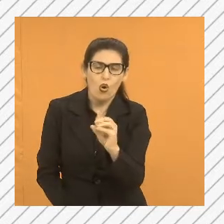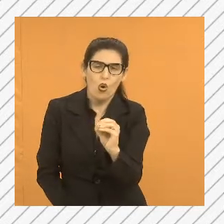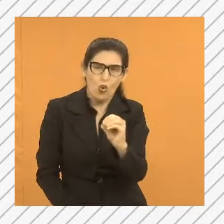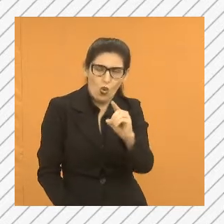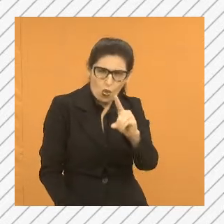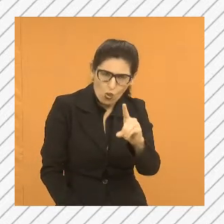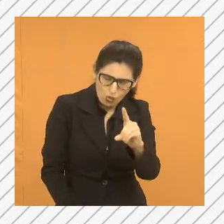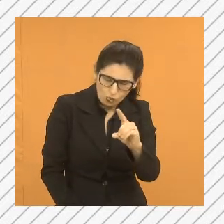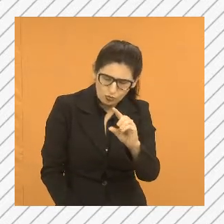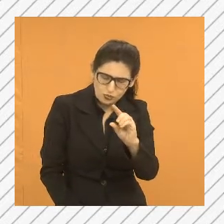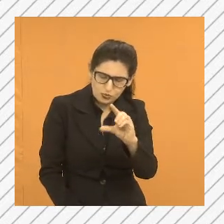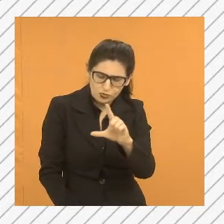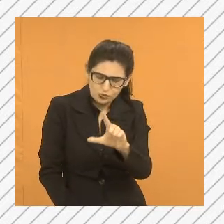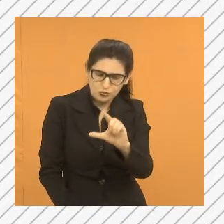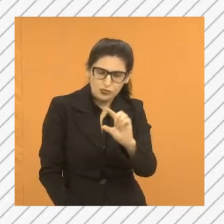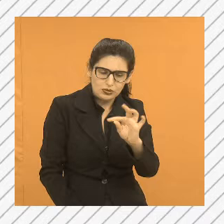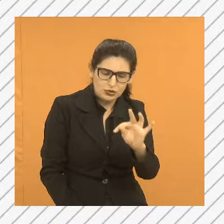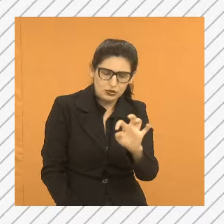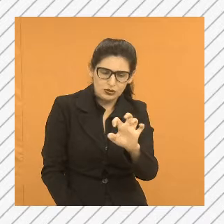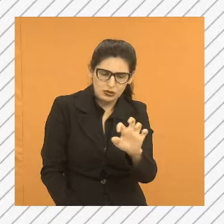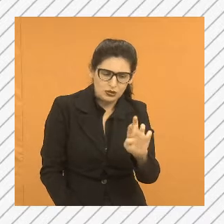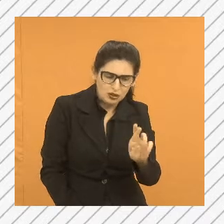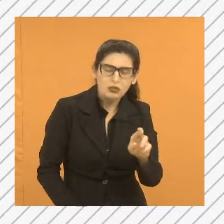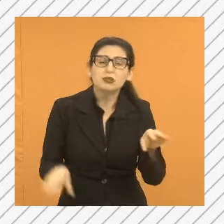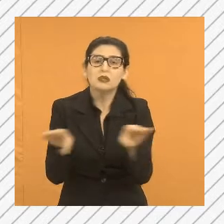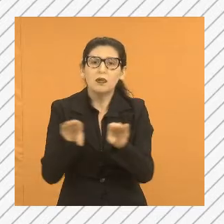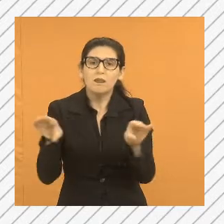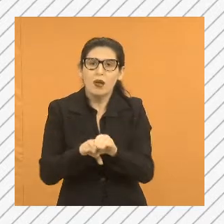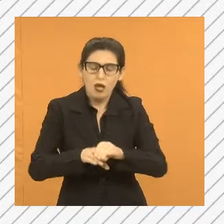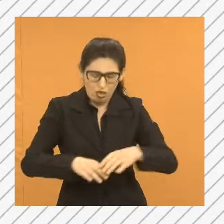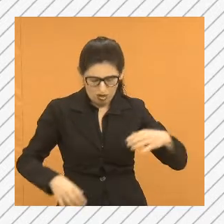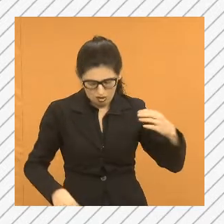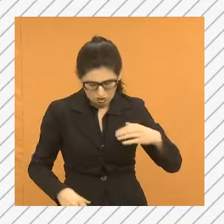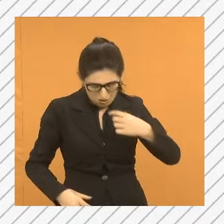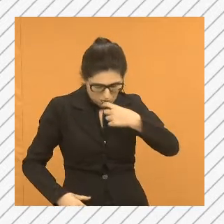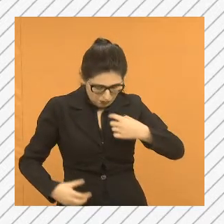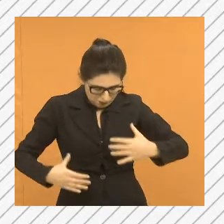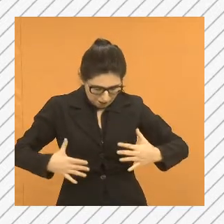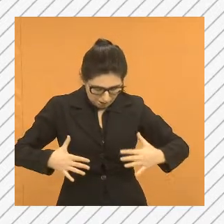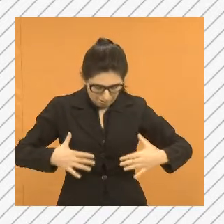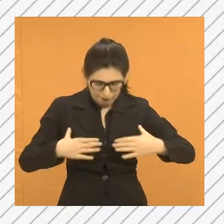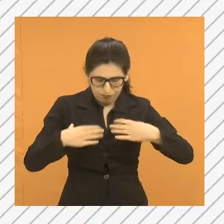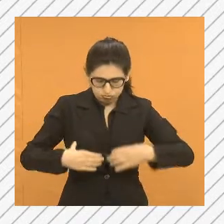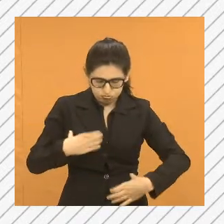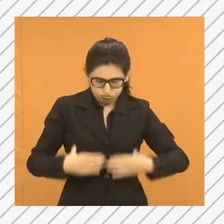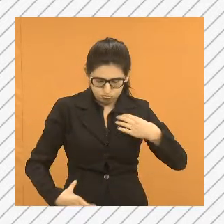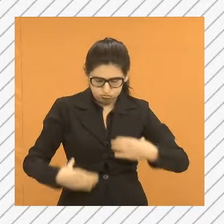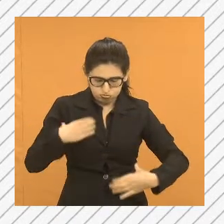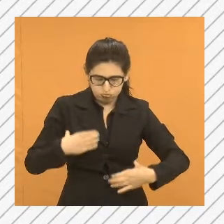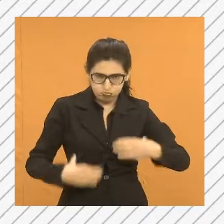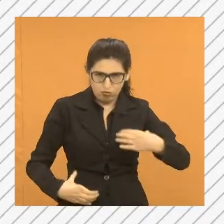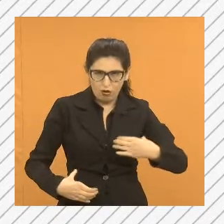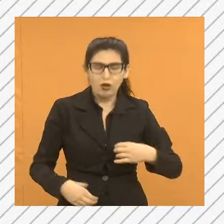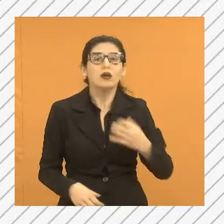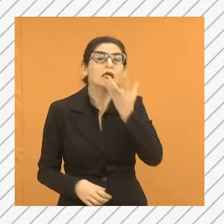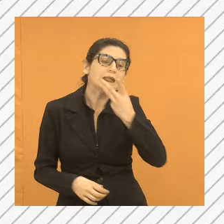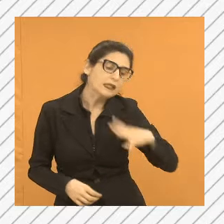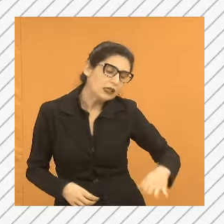retossigmoidoscopia e prova de função pulmonar infantil. O próximo quadro nos mostra